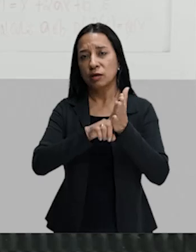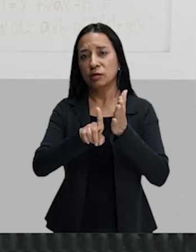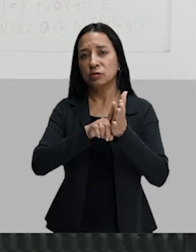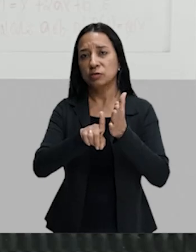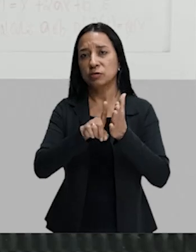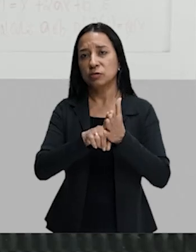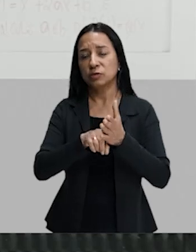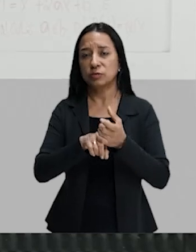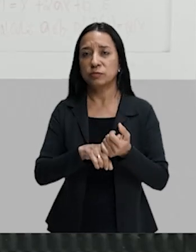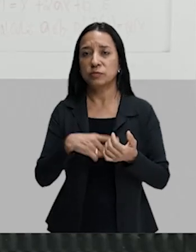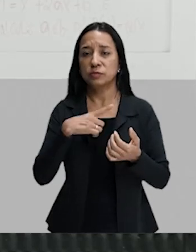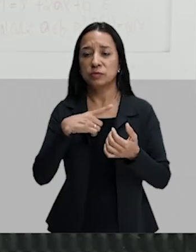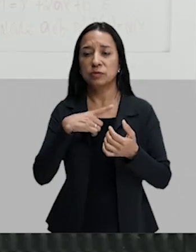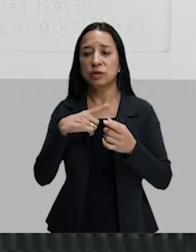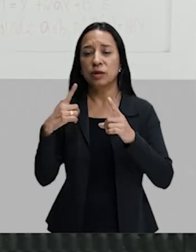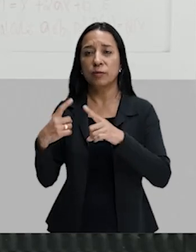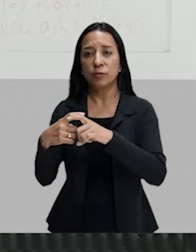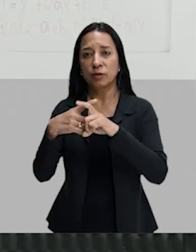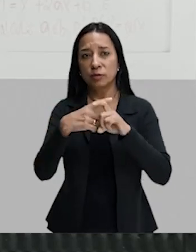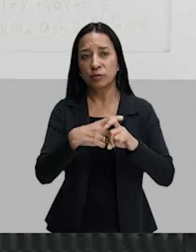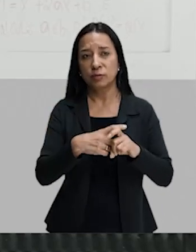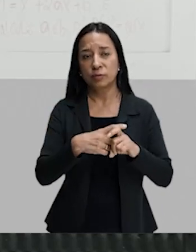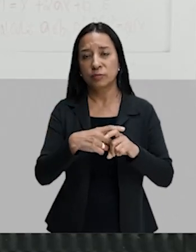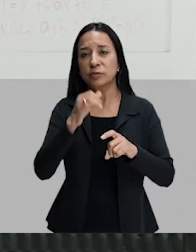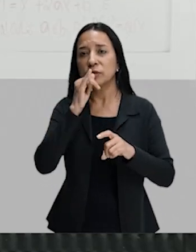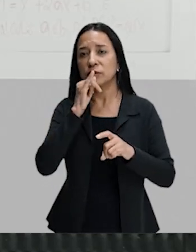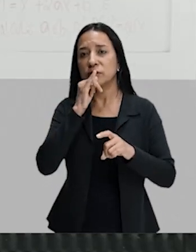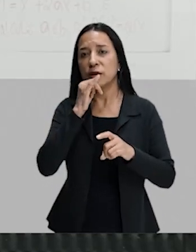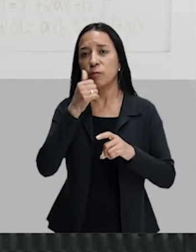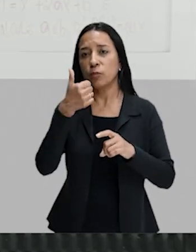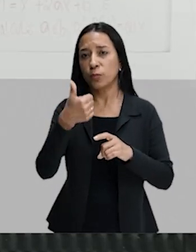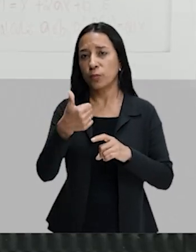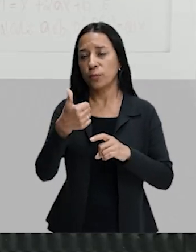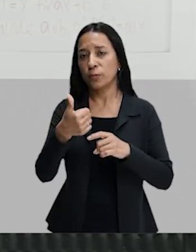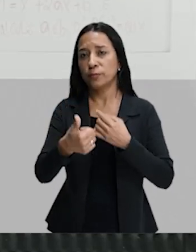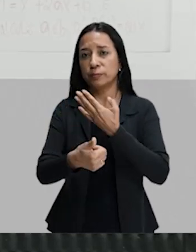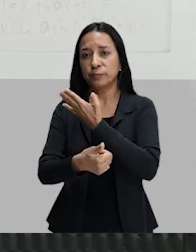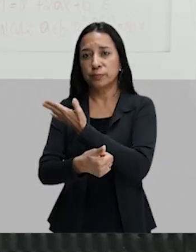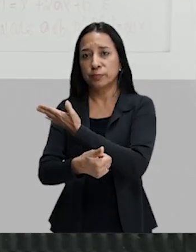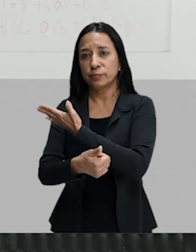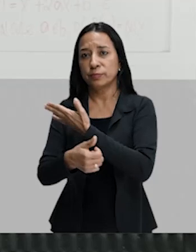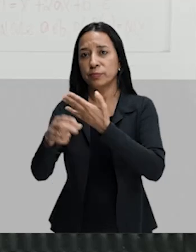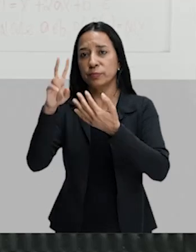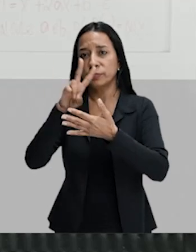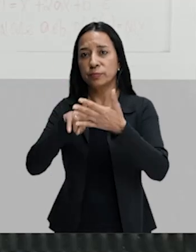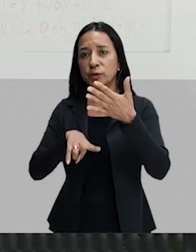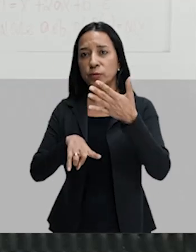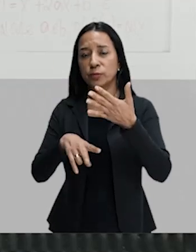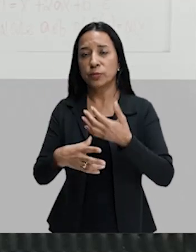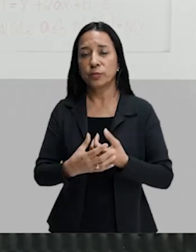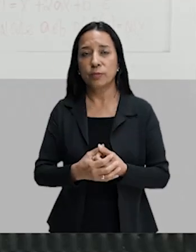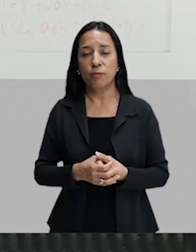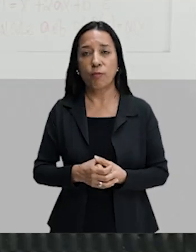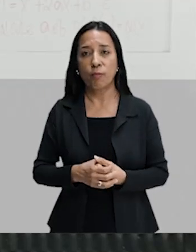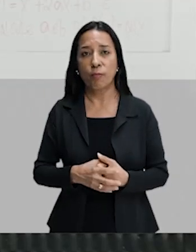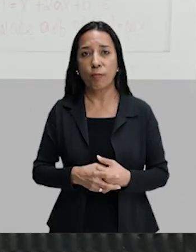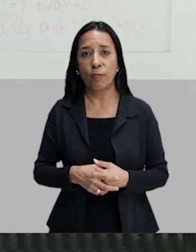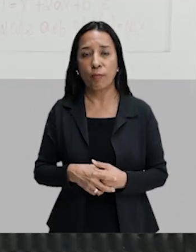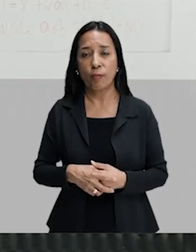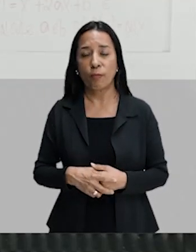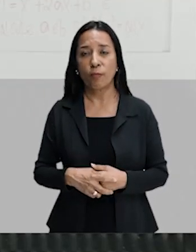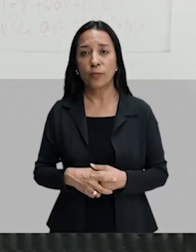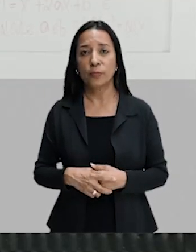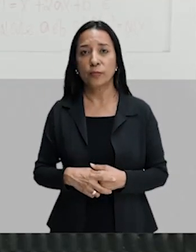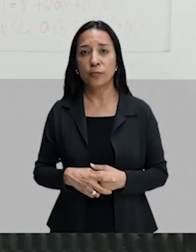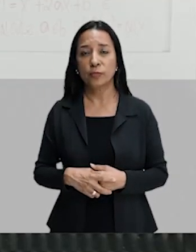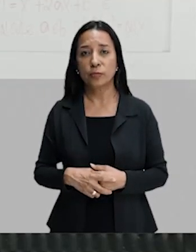1. Determine o valor de A, B e C para que o polinômio px, que é igual a mais 3 multiplicado